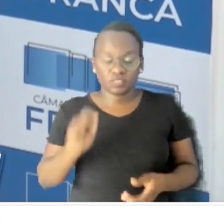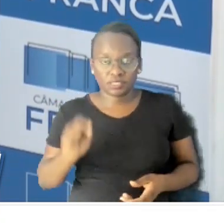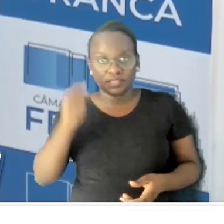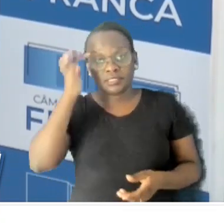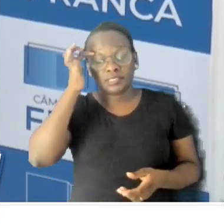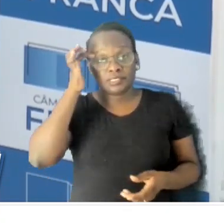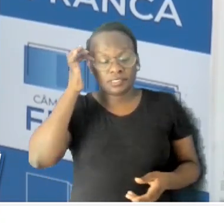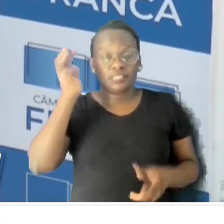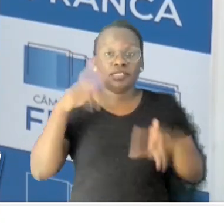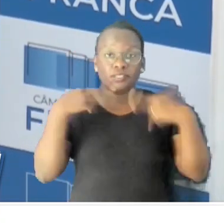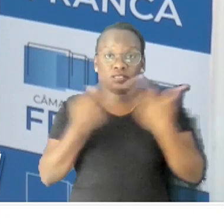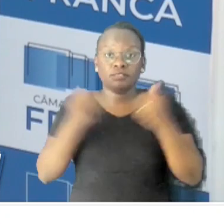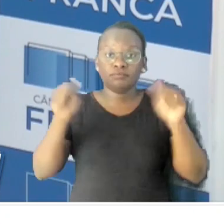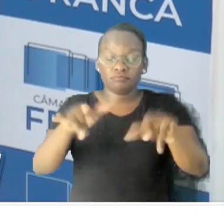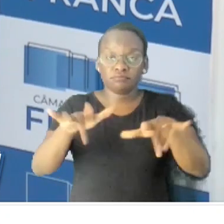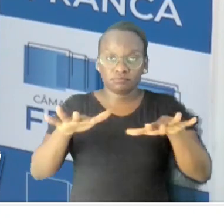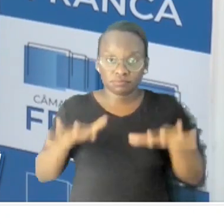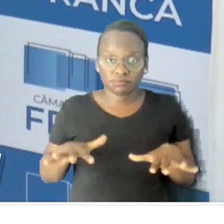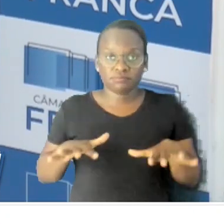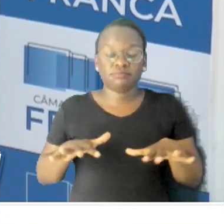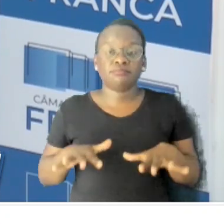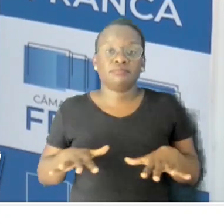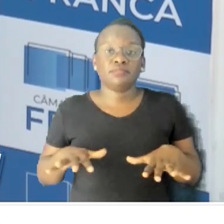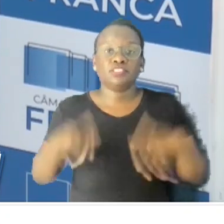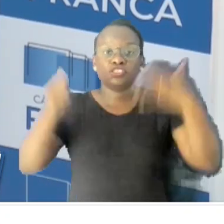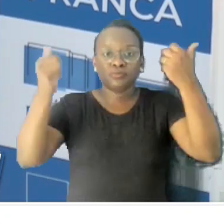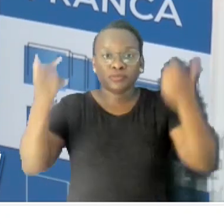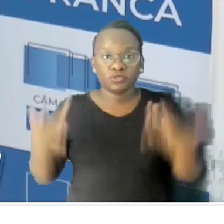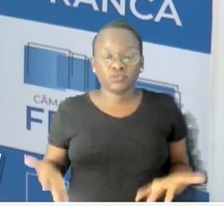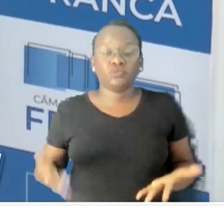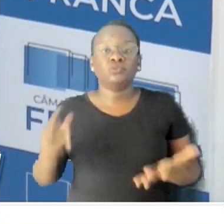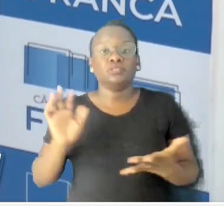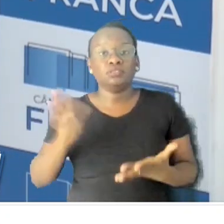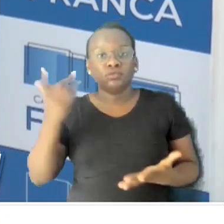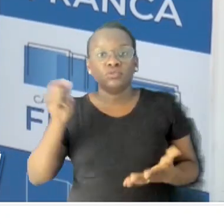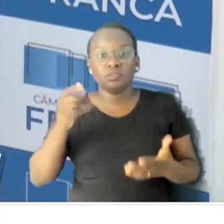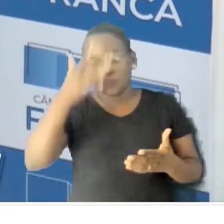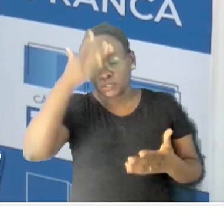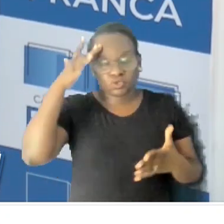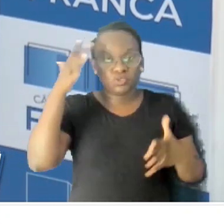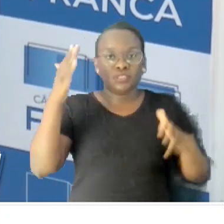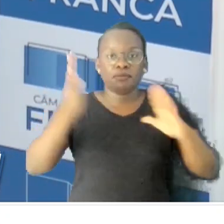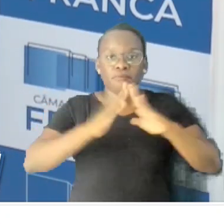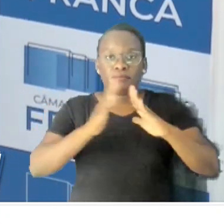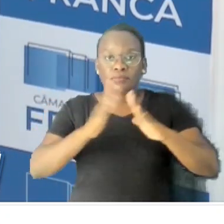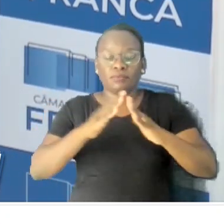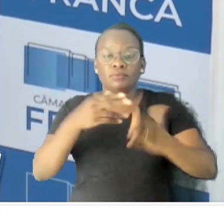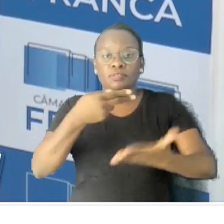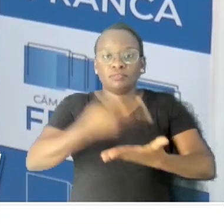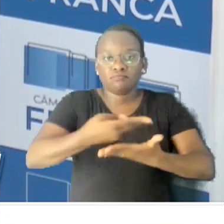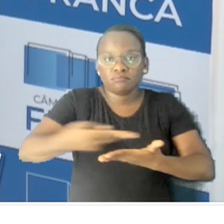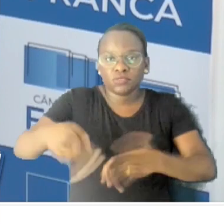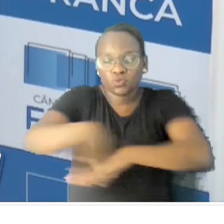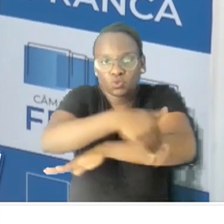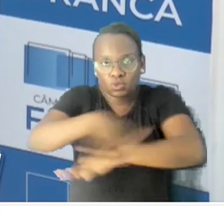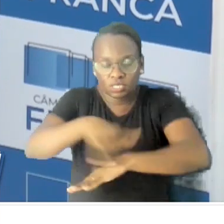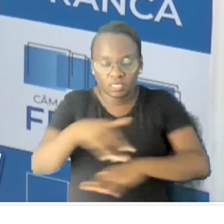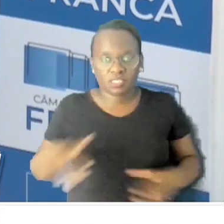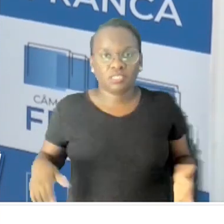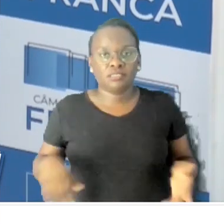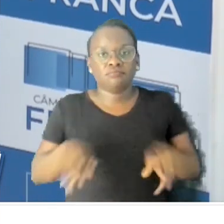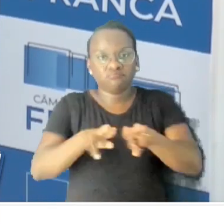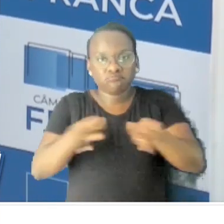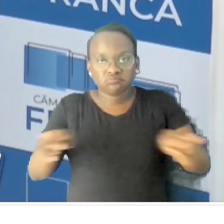audiência pública que tratamos da situação dos moradores em situação de rua. Deixando claro,